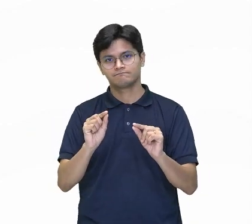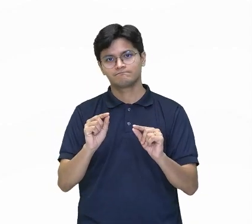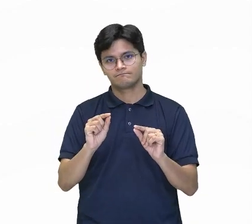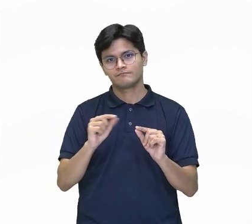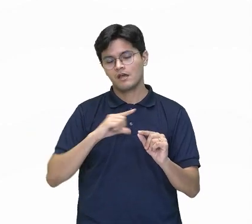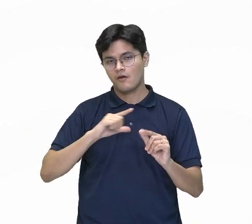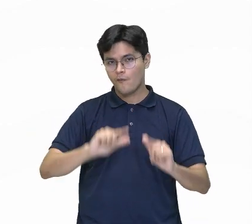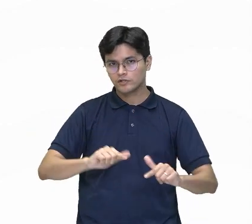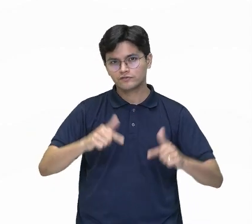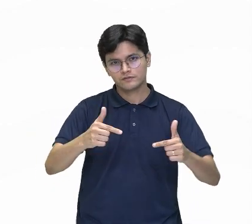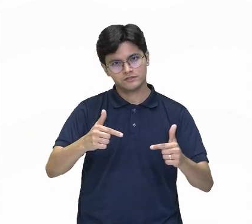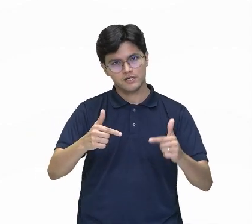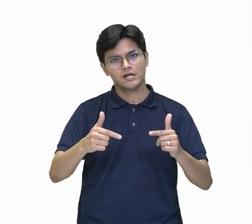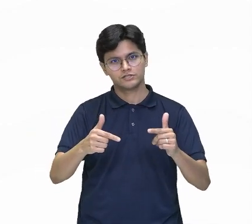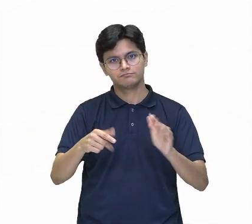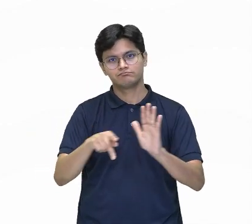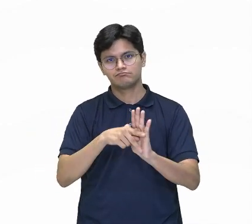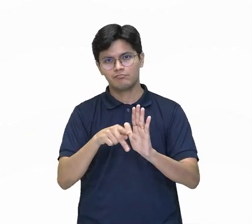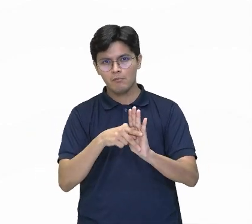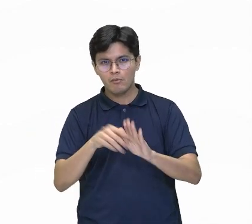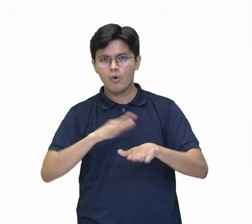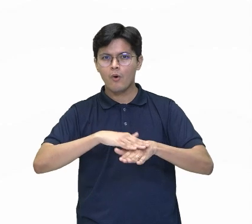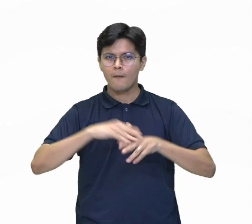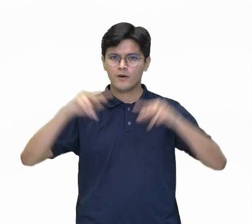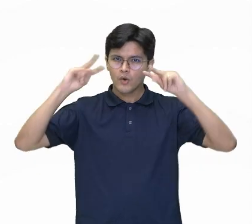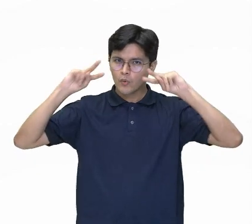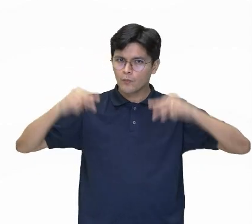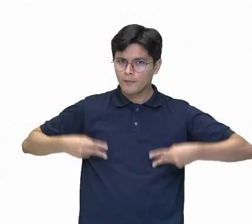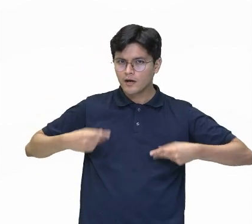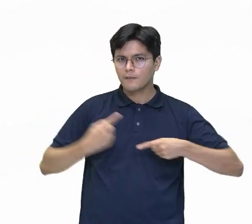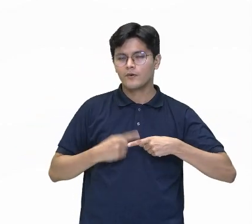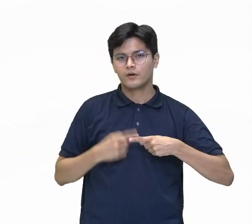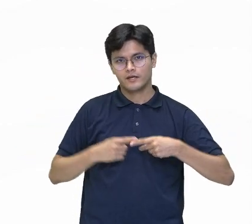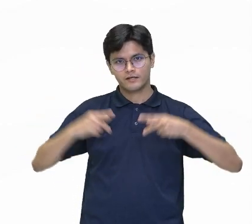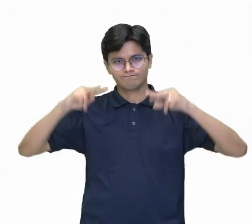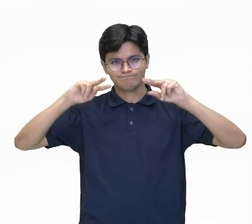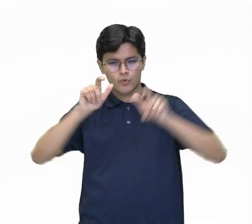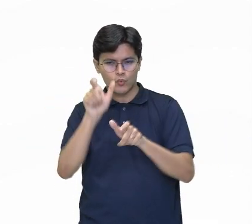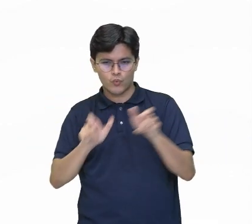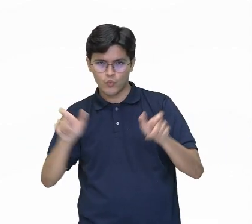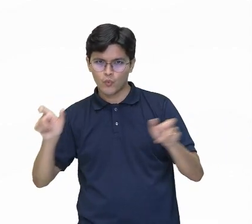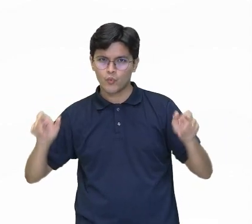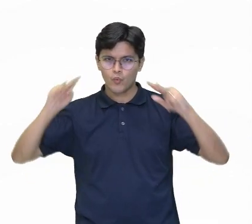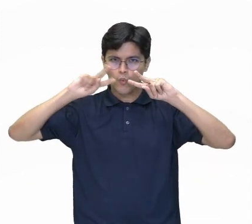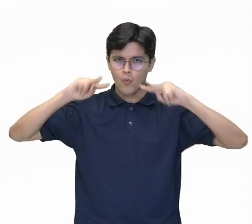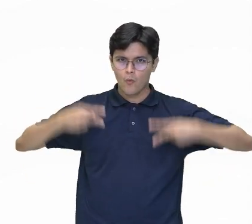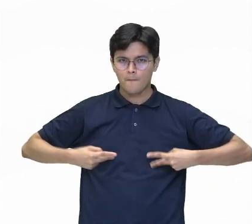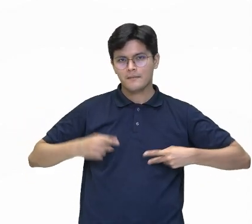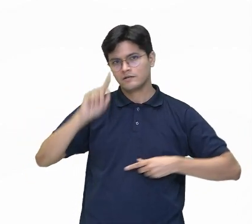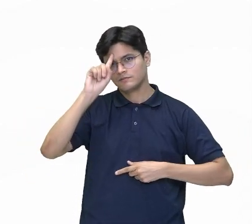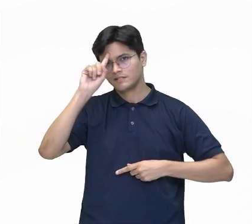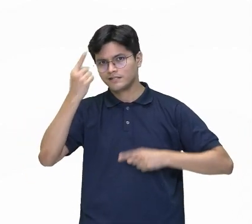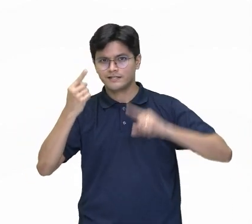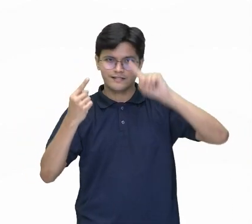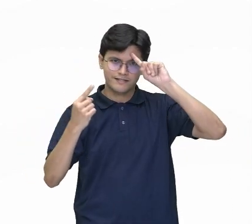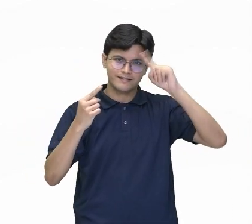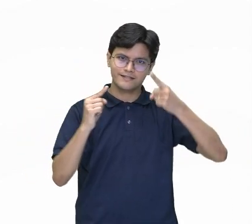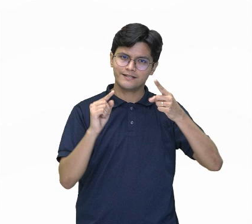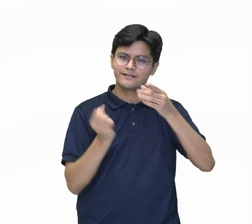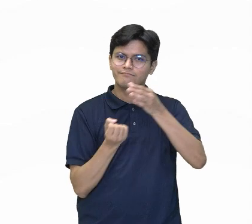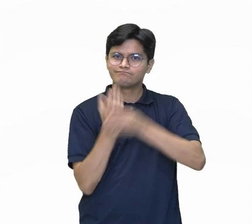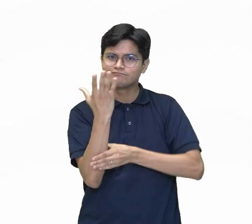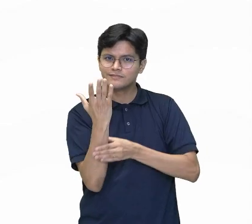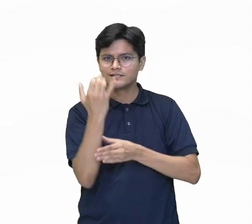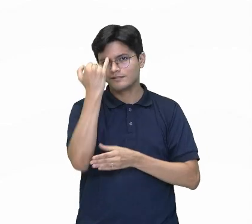ela é fruto da racionalidade do ser humano. É ele que cria, é ele que tem ideias, é ele que pensa. Só